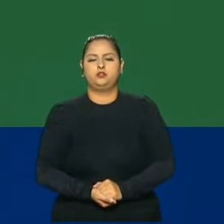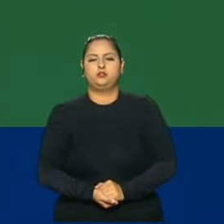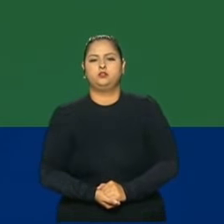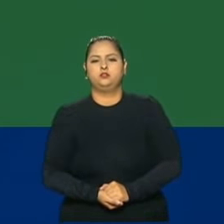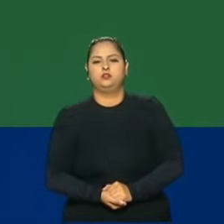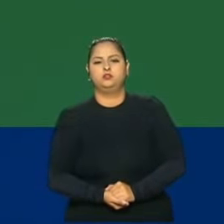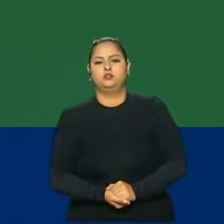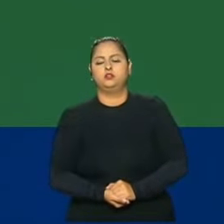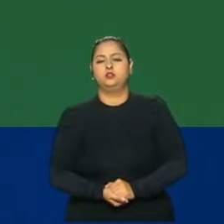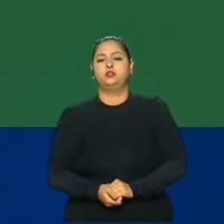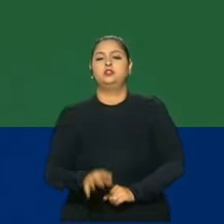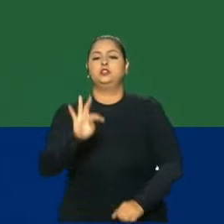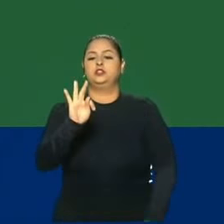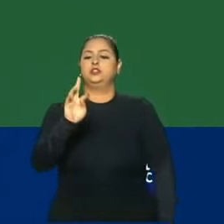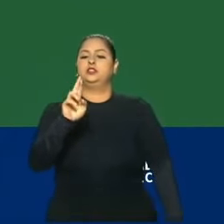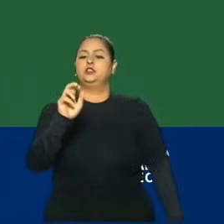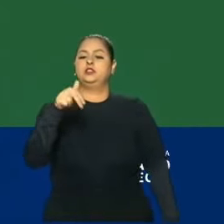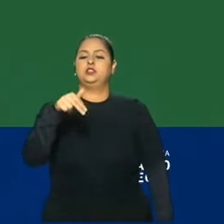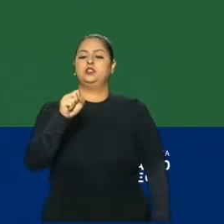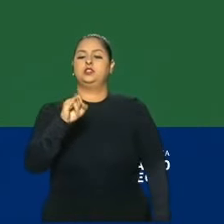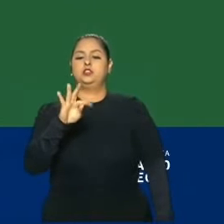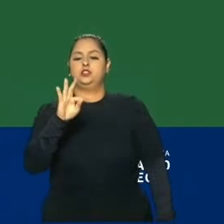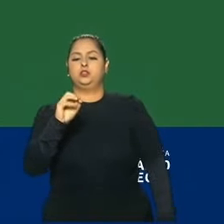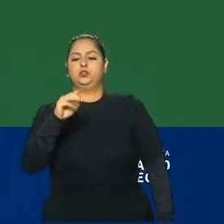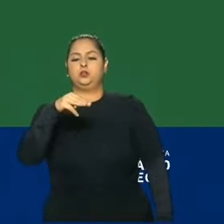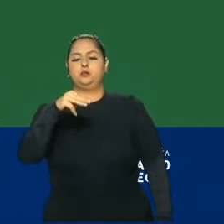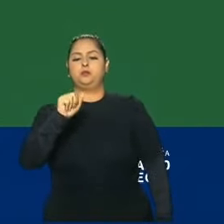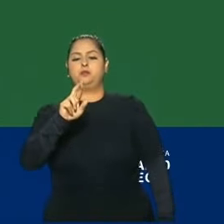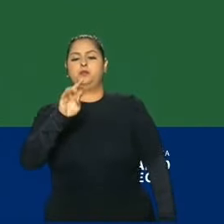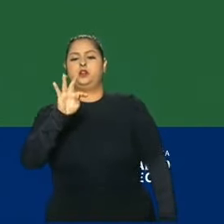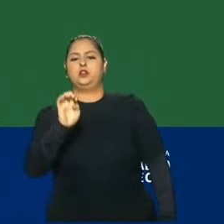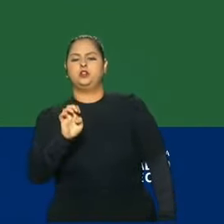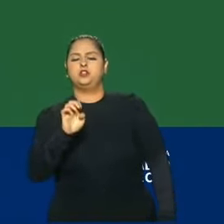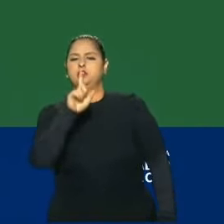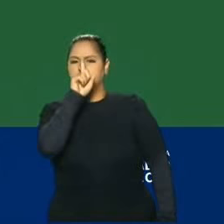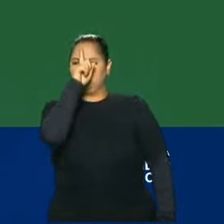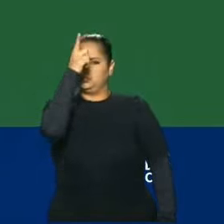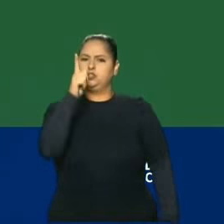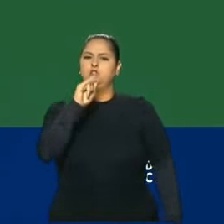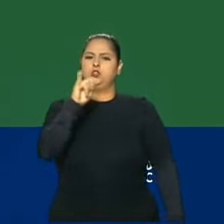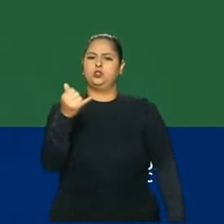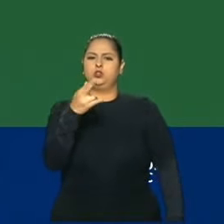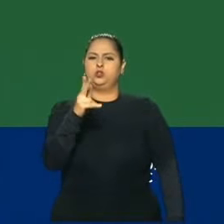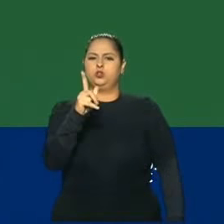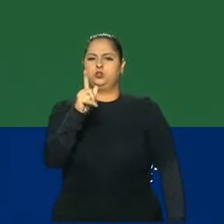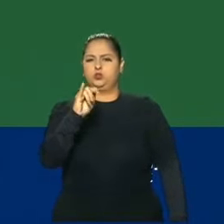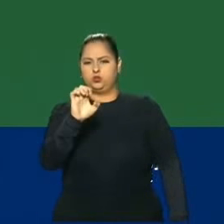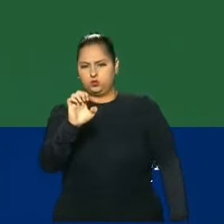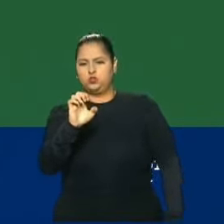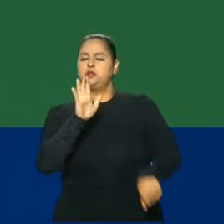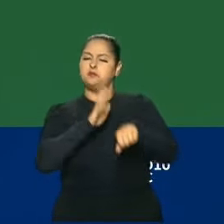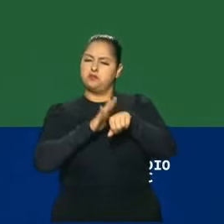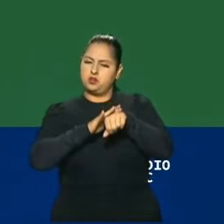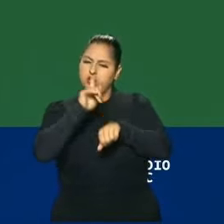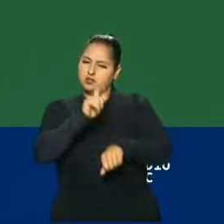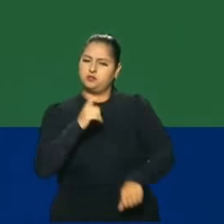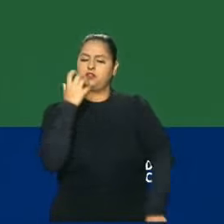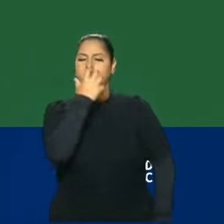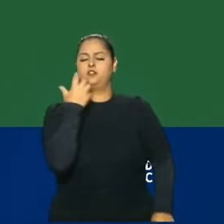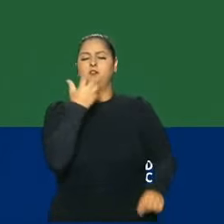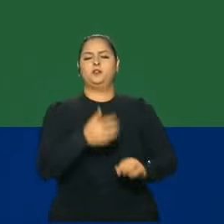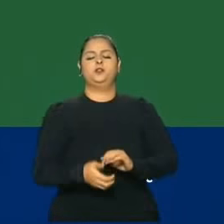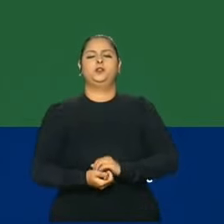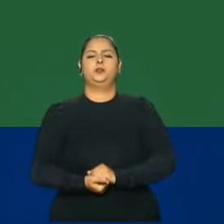canção. Trânsito de Marte, autoria Julie Vain, interpretação Julie Vain.